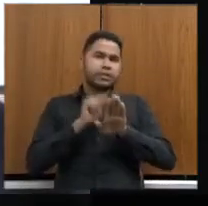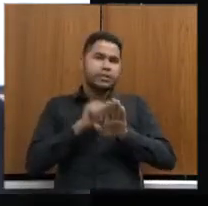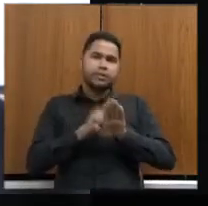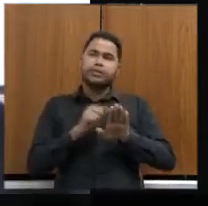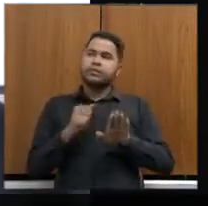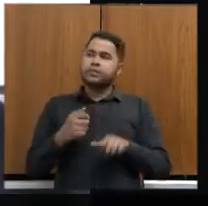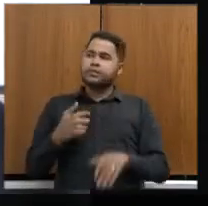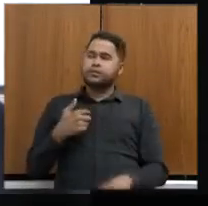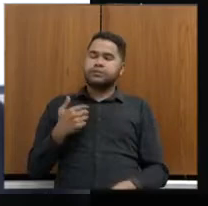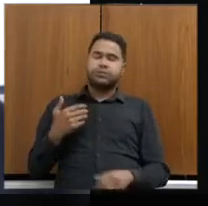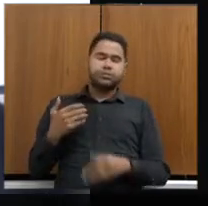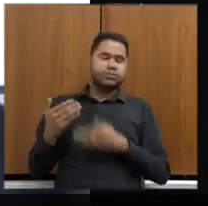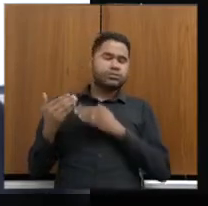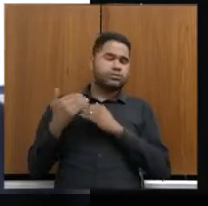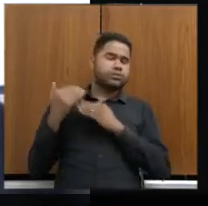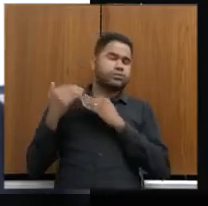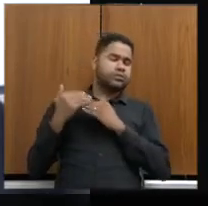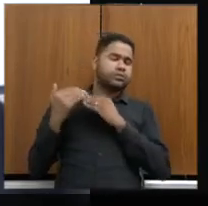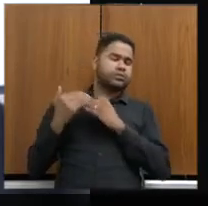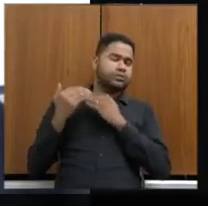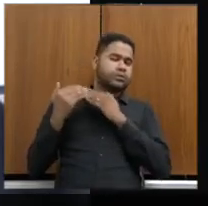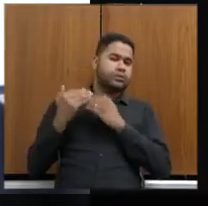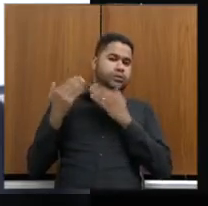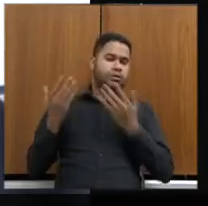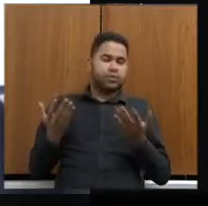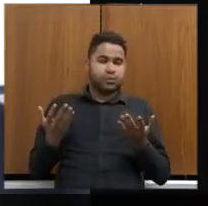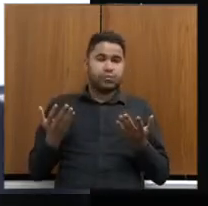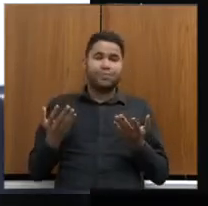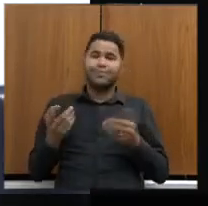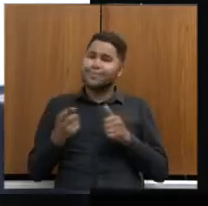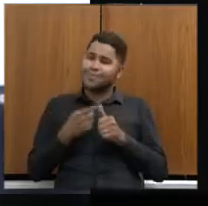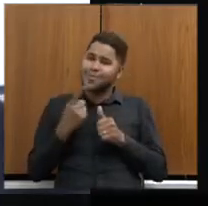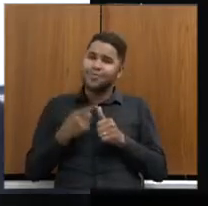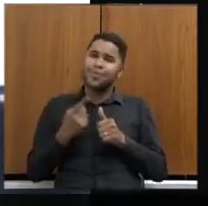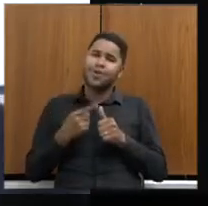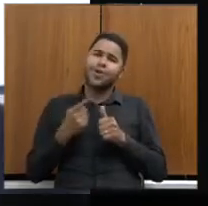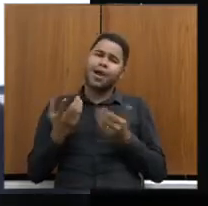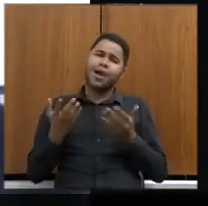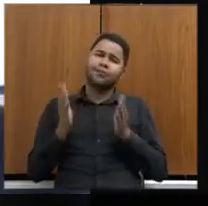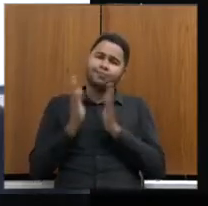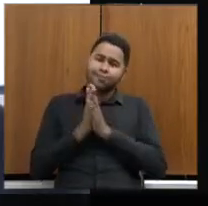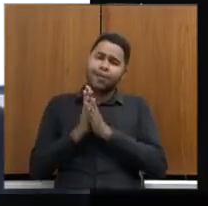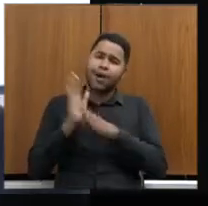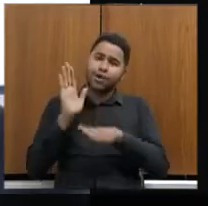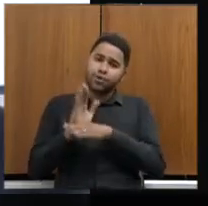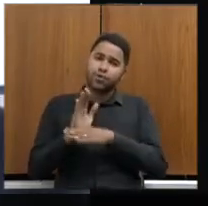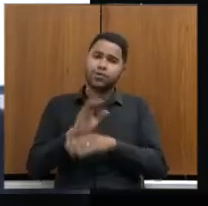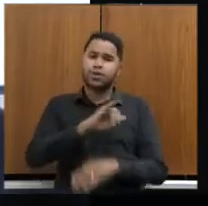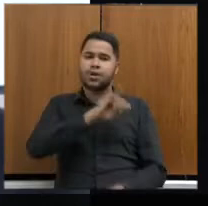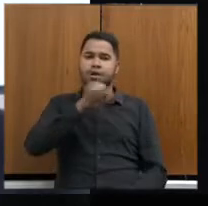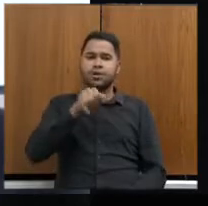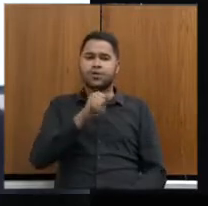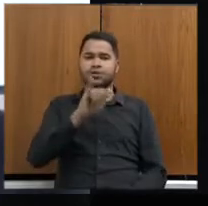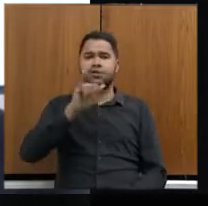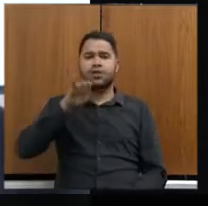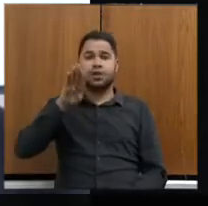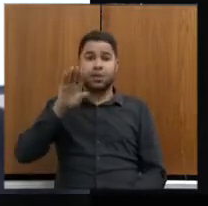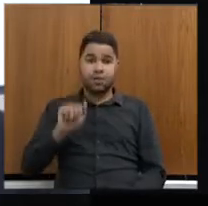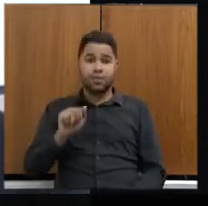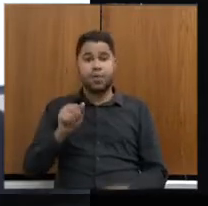quem perdeu o primeiro coloco ele primeira tempo é o socorro ao projeto sair para que ele efetivamente seja um projeto